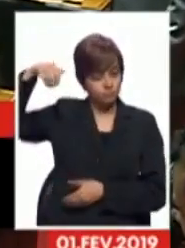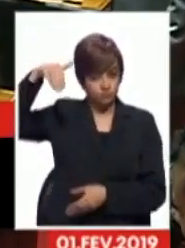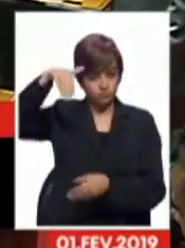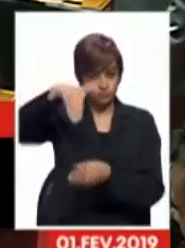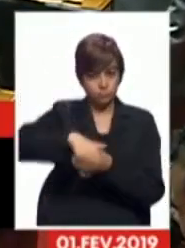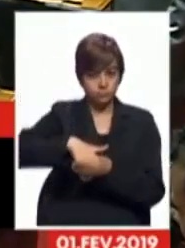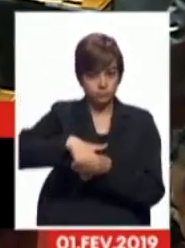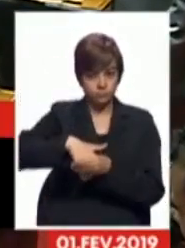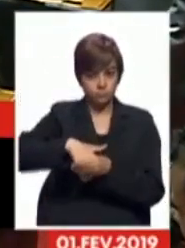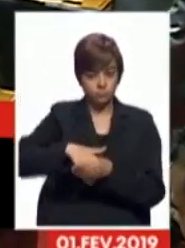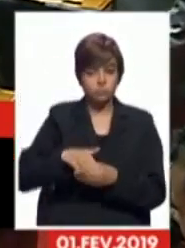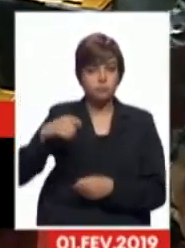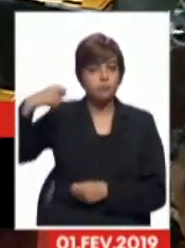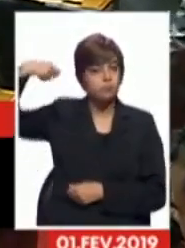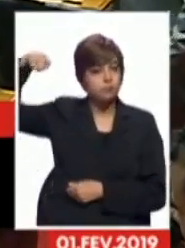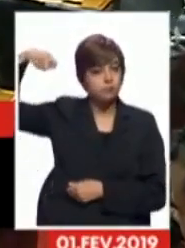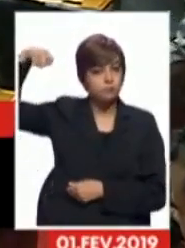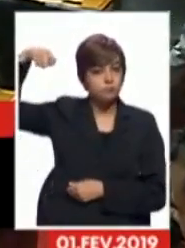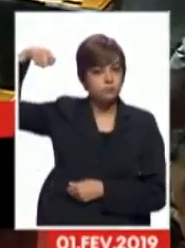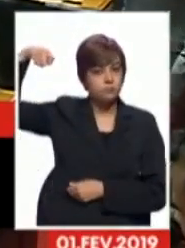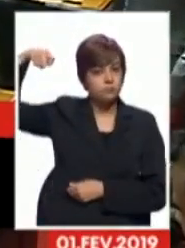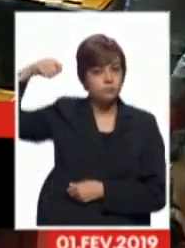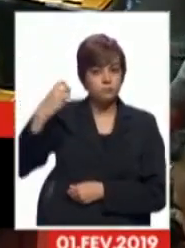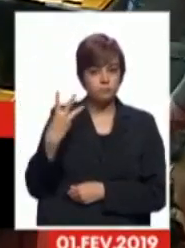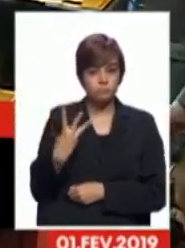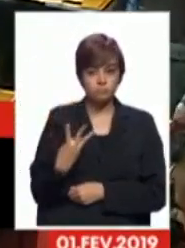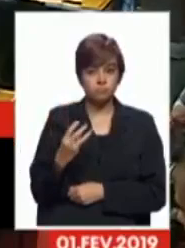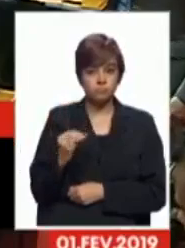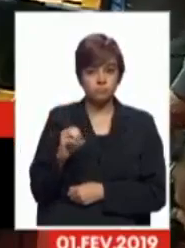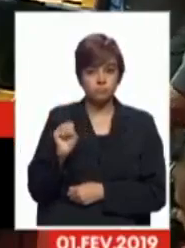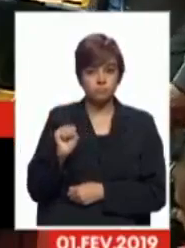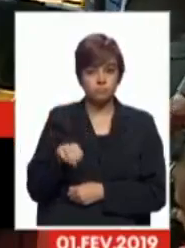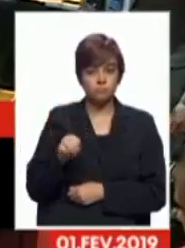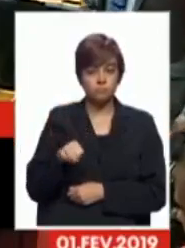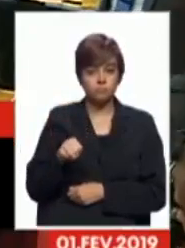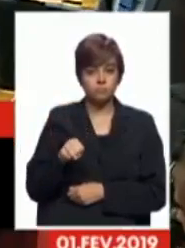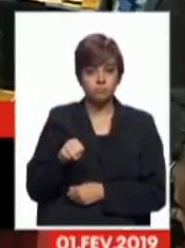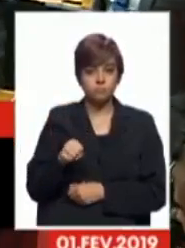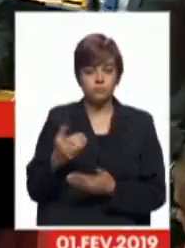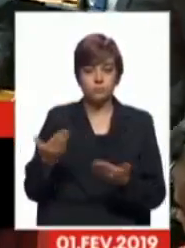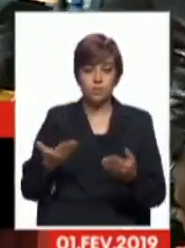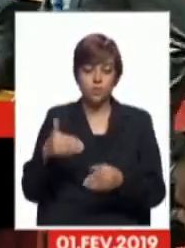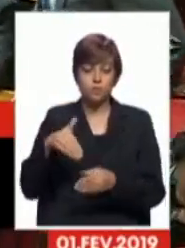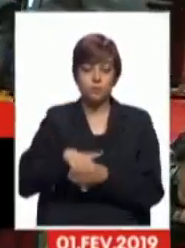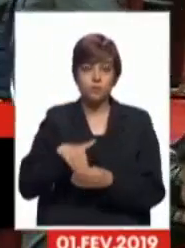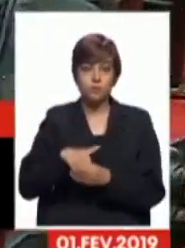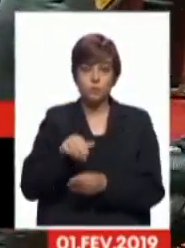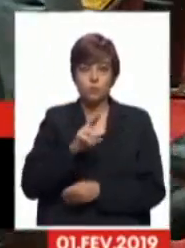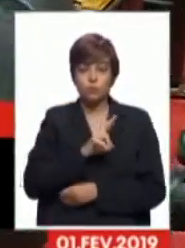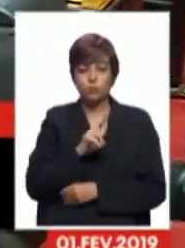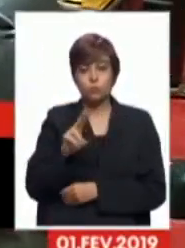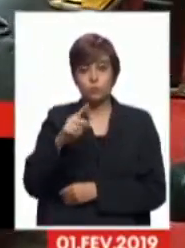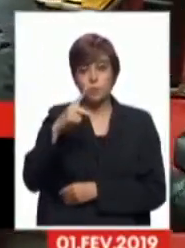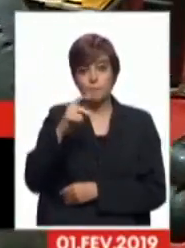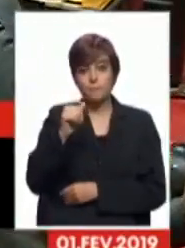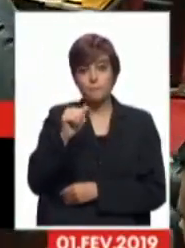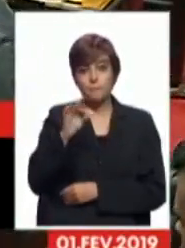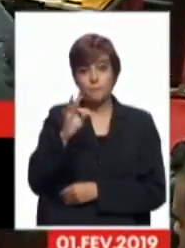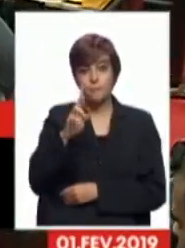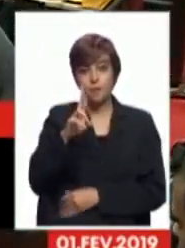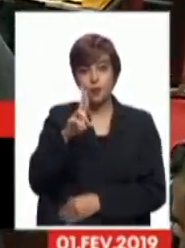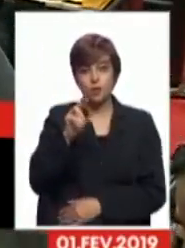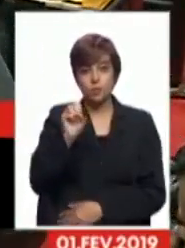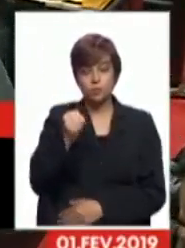votação. Em votação neste momento, o nome do deputado Agostinho Patrus, do PV, que é